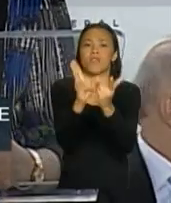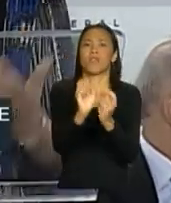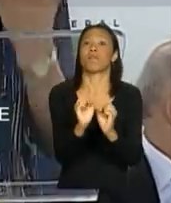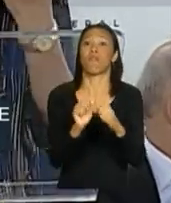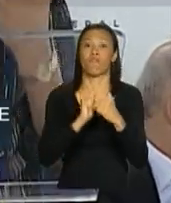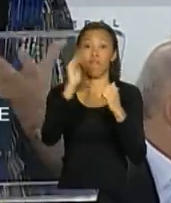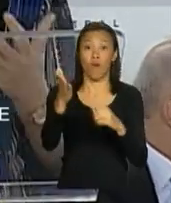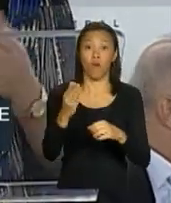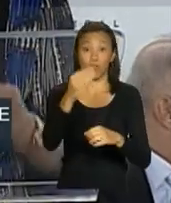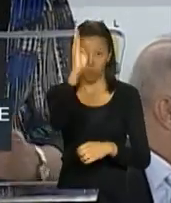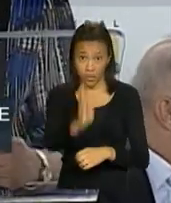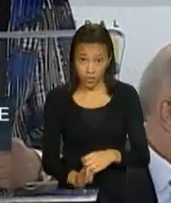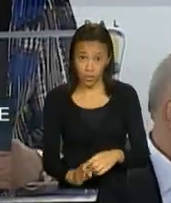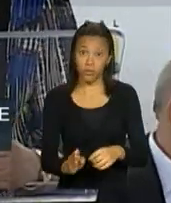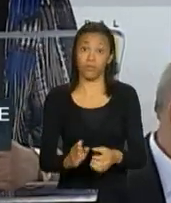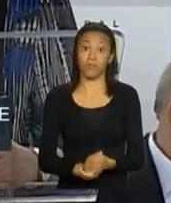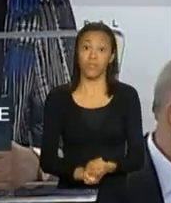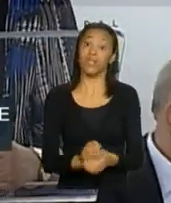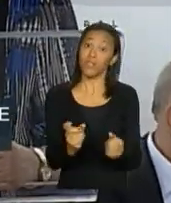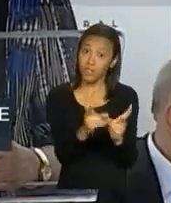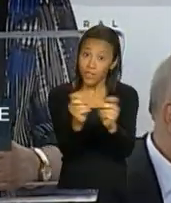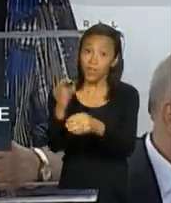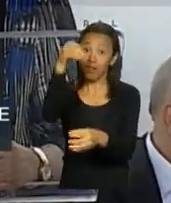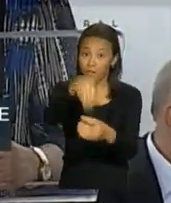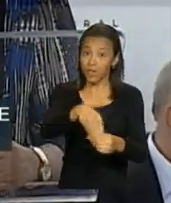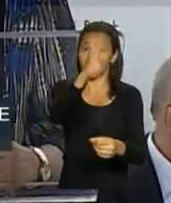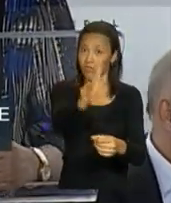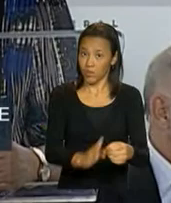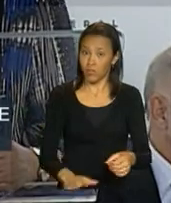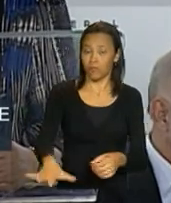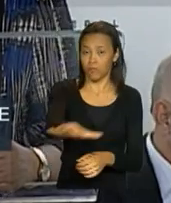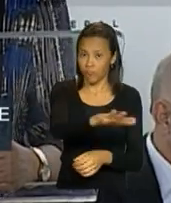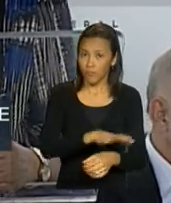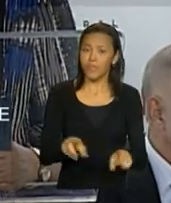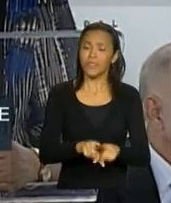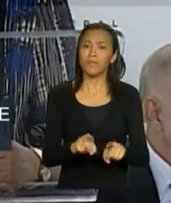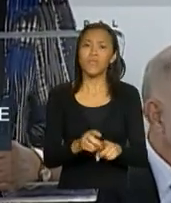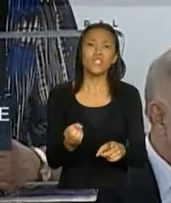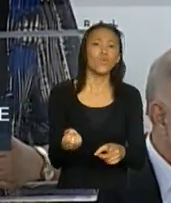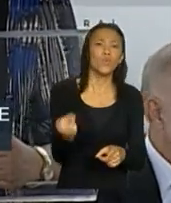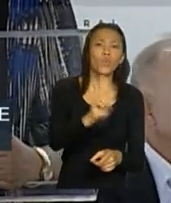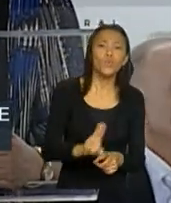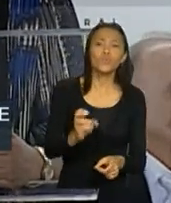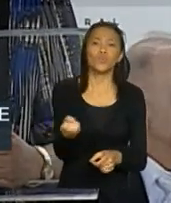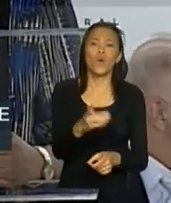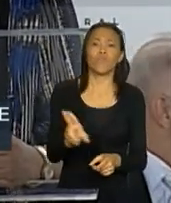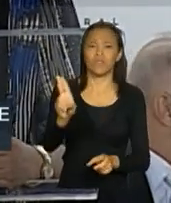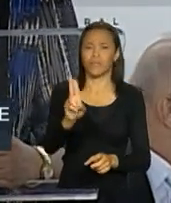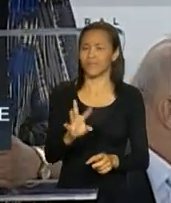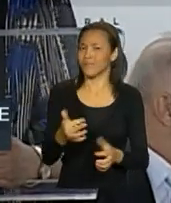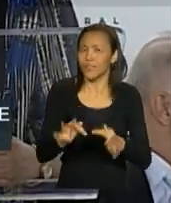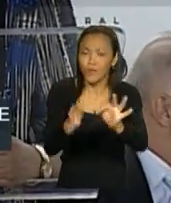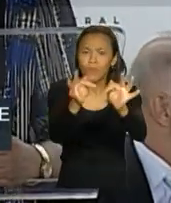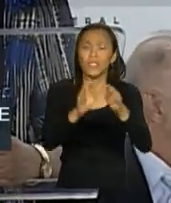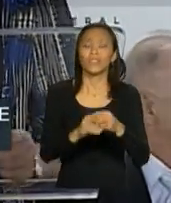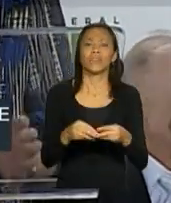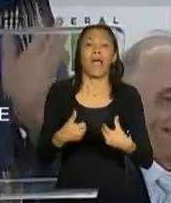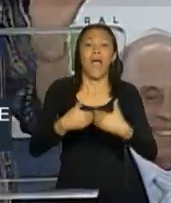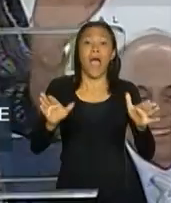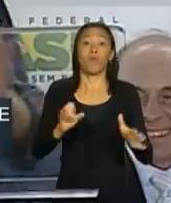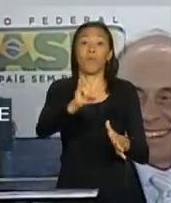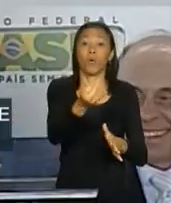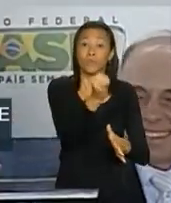de importar também traz inovação traz eficiência gera emprego gera renda